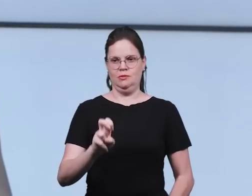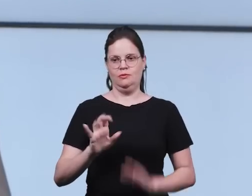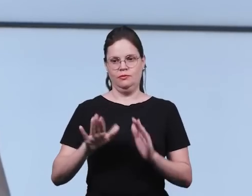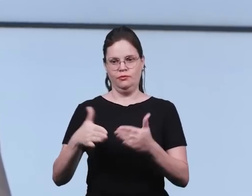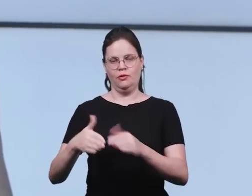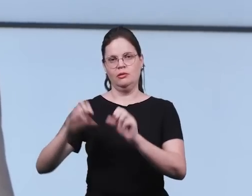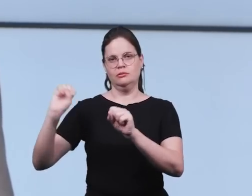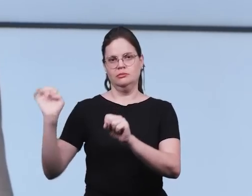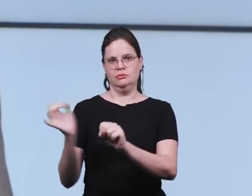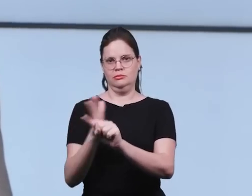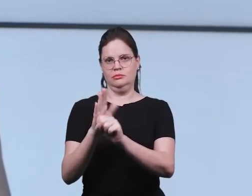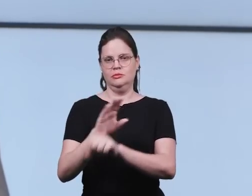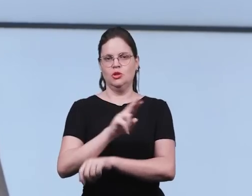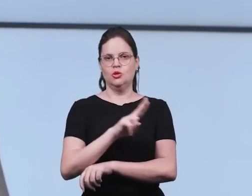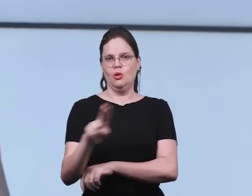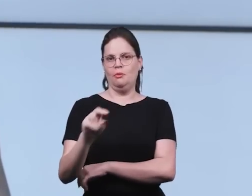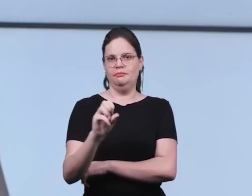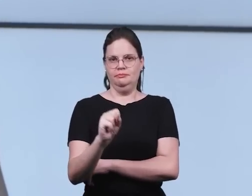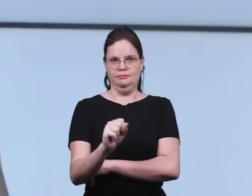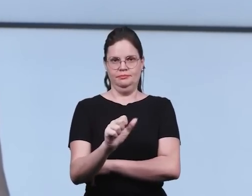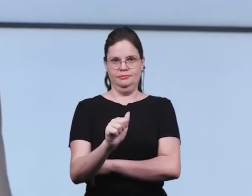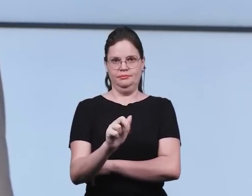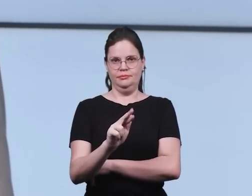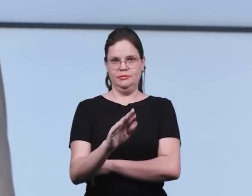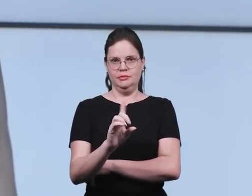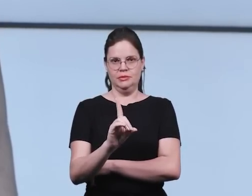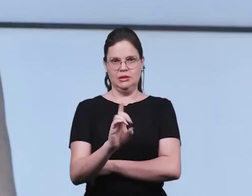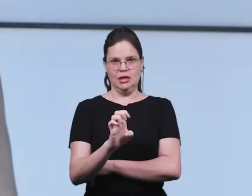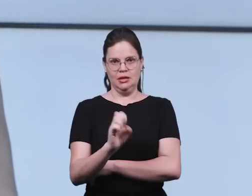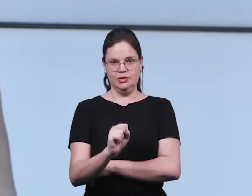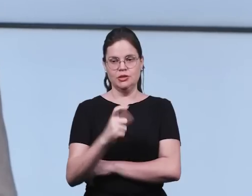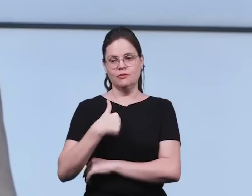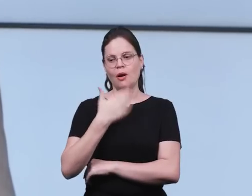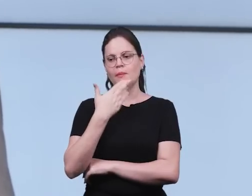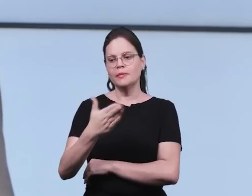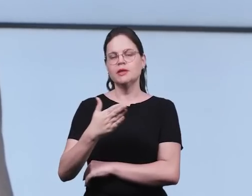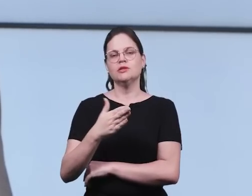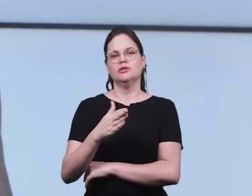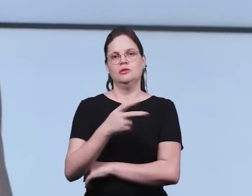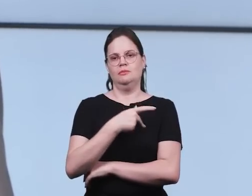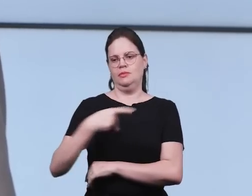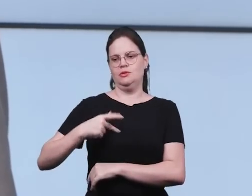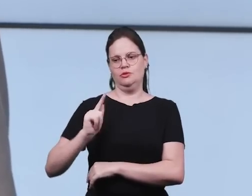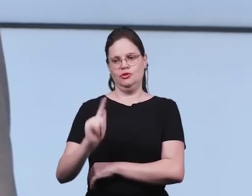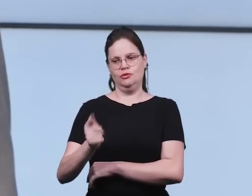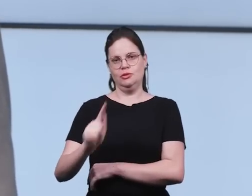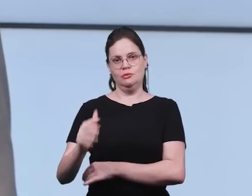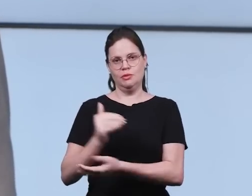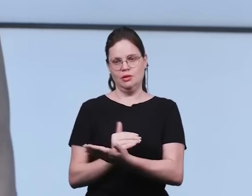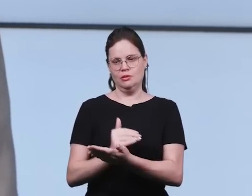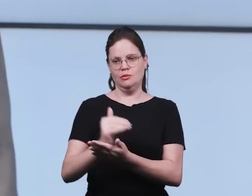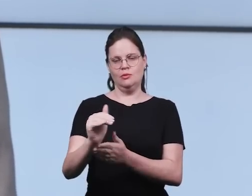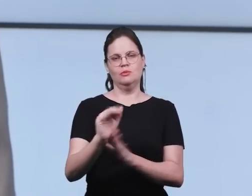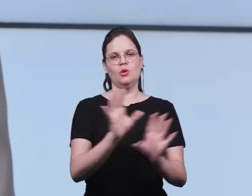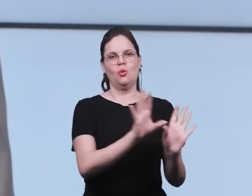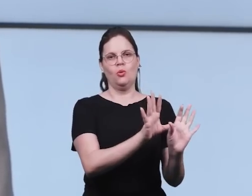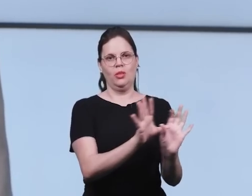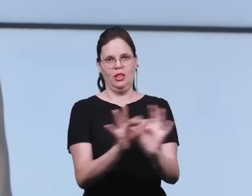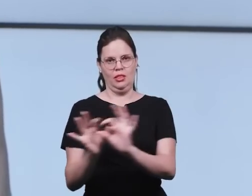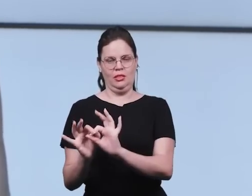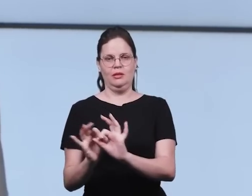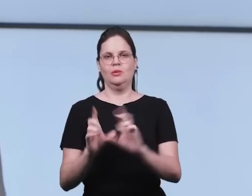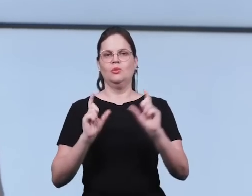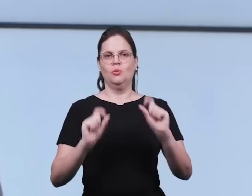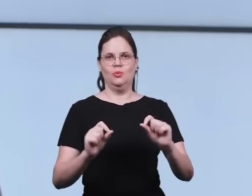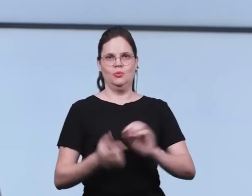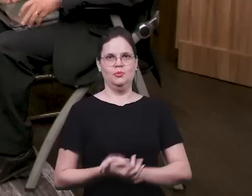que é a carta à igreja de Sardes. E eu vou pedir ao pastor Gedeu Tigueiros que faça uma palavra introdutória, contextualizando aquilo que